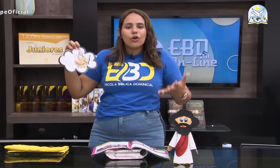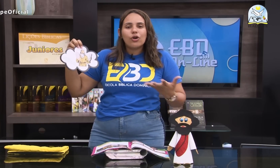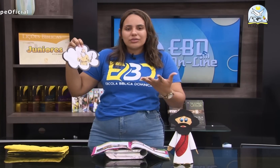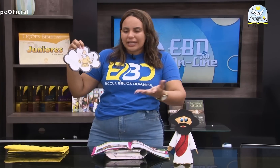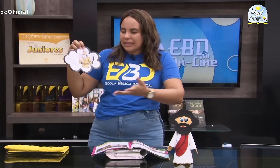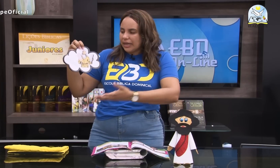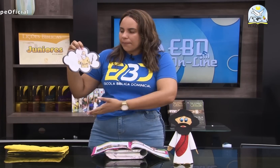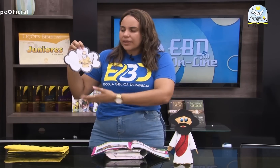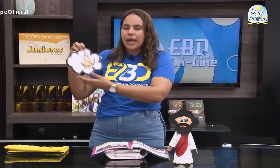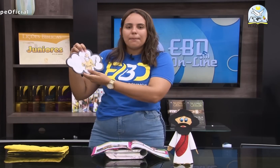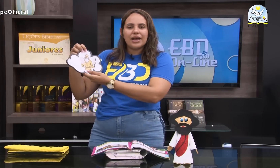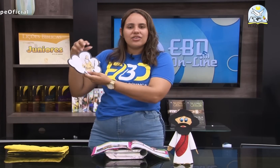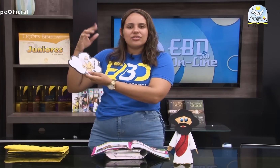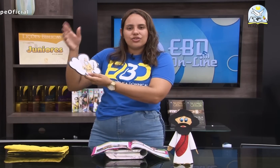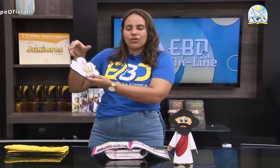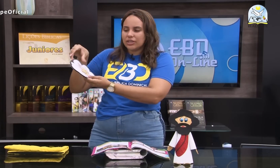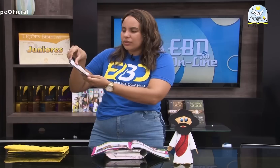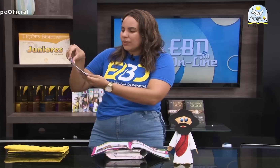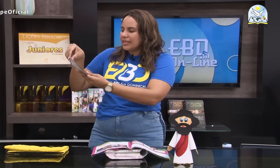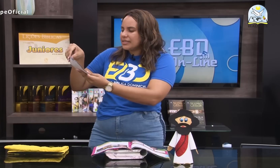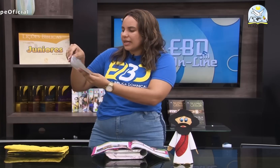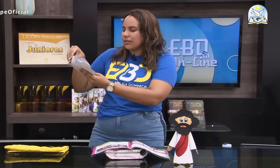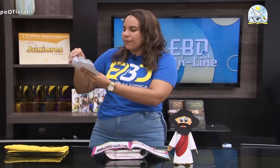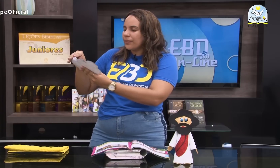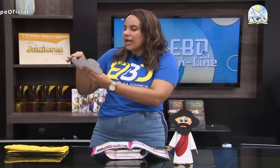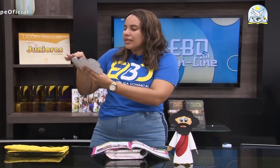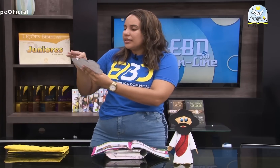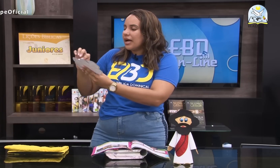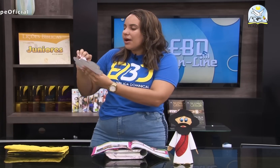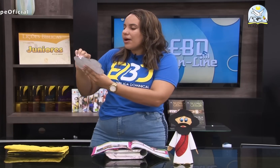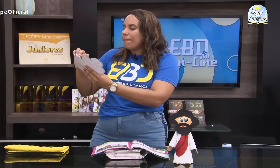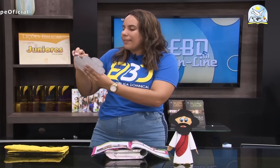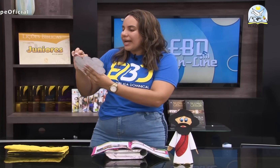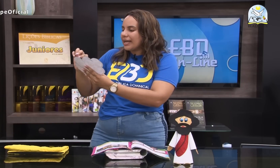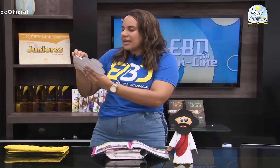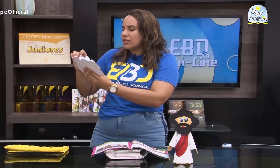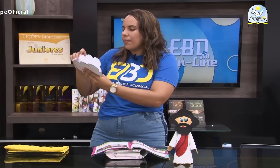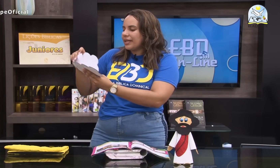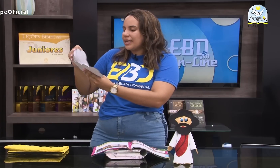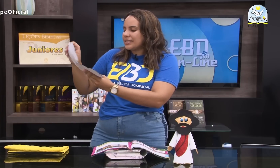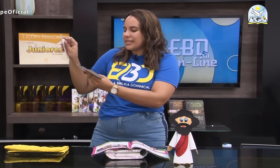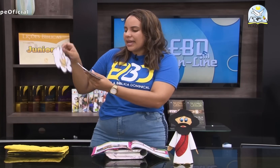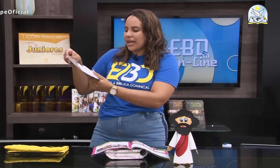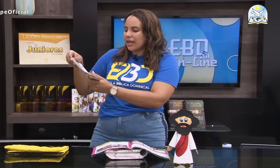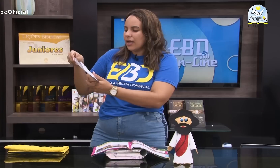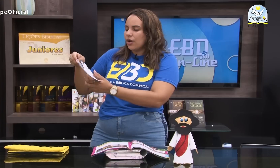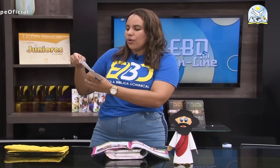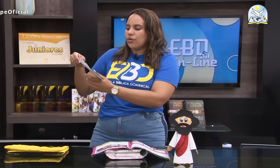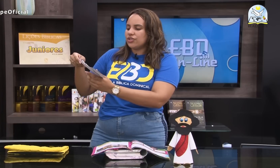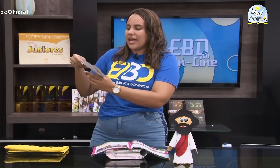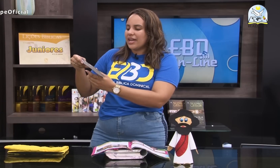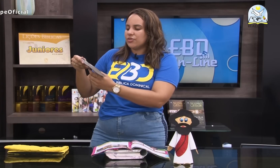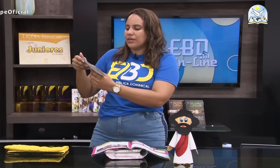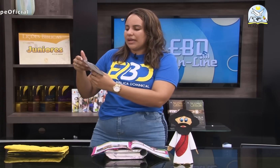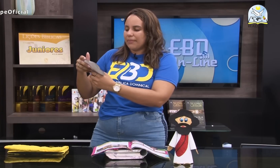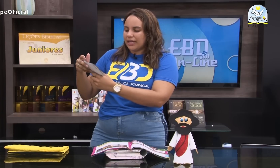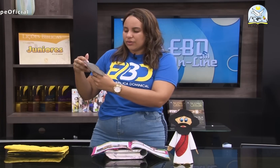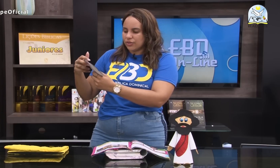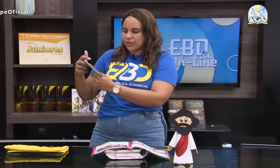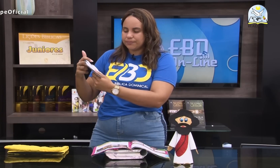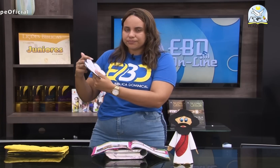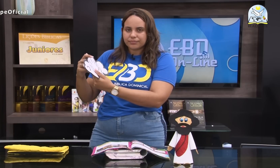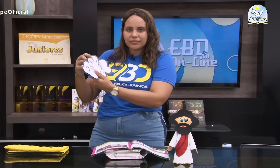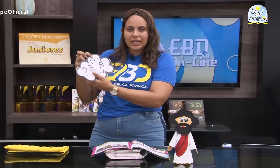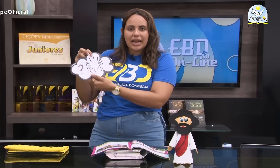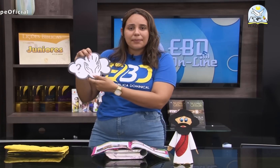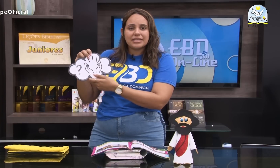ficou contente. Mas Jesus continua dizendo: não apenas obedecer os